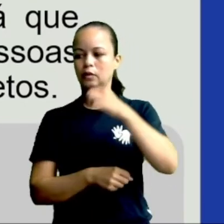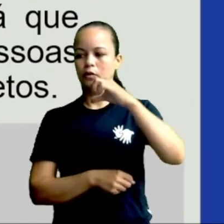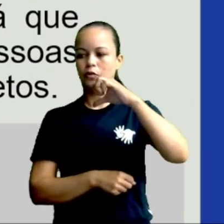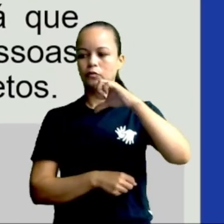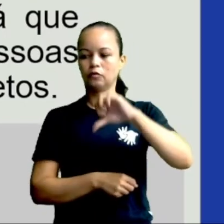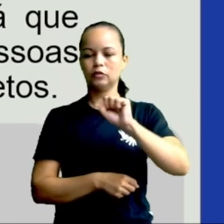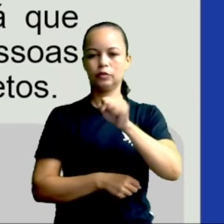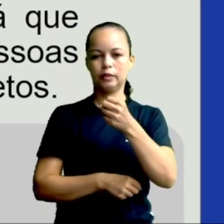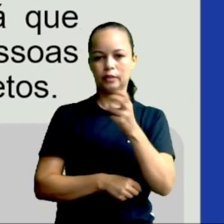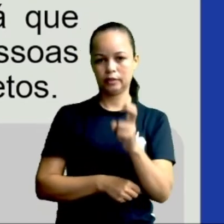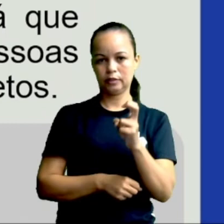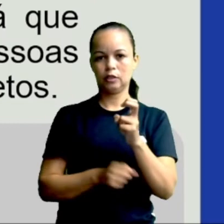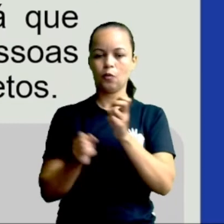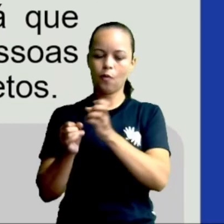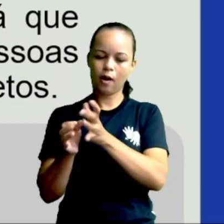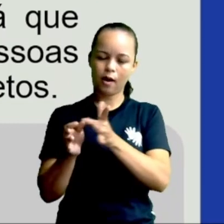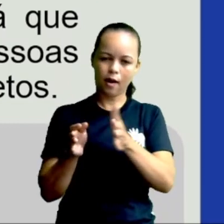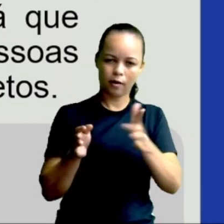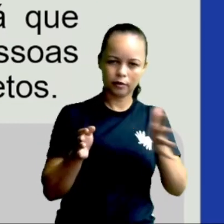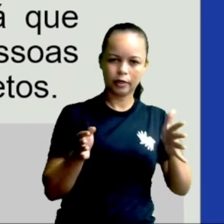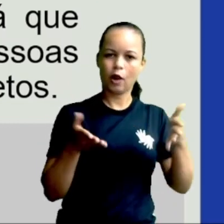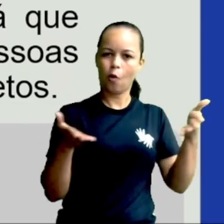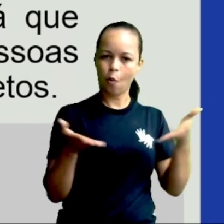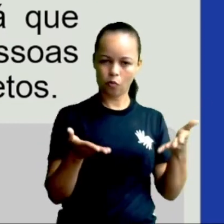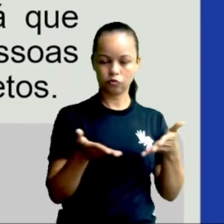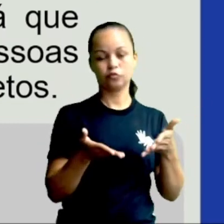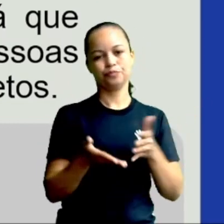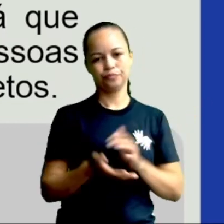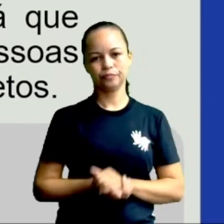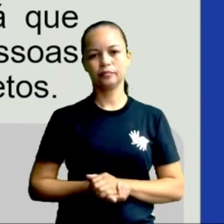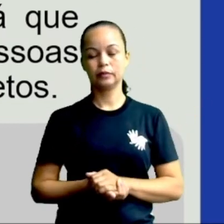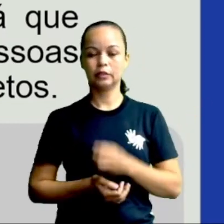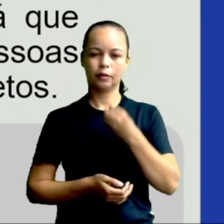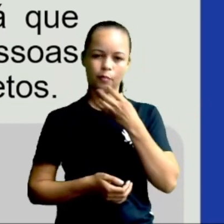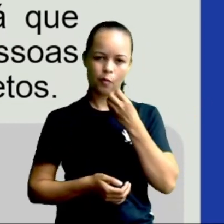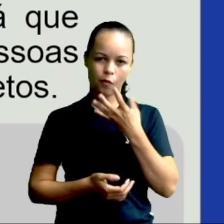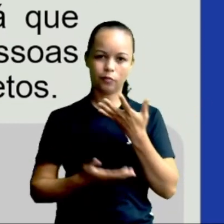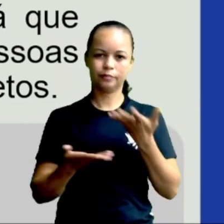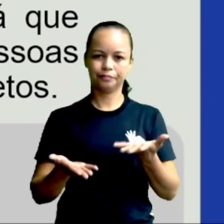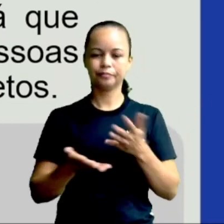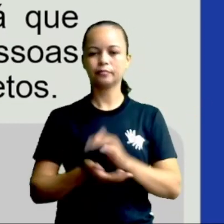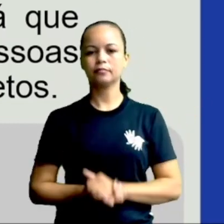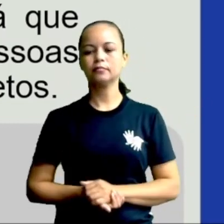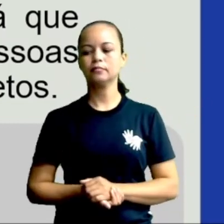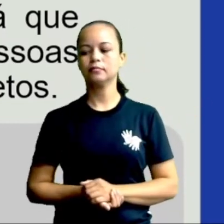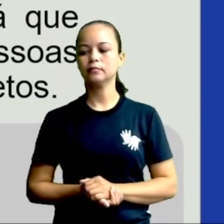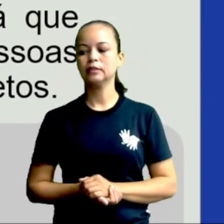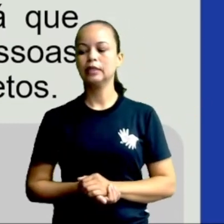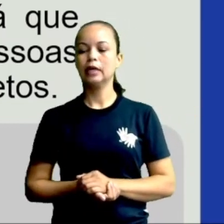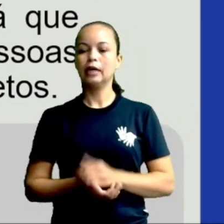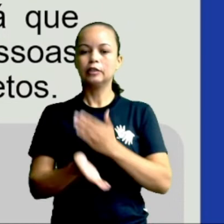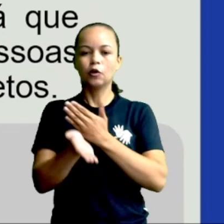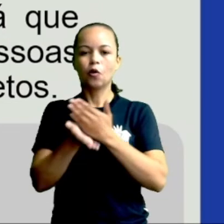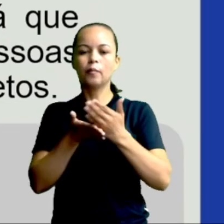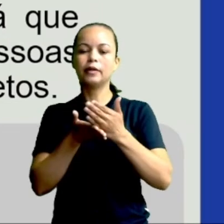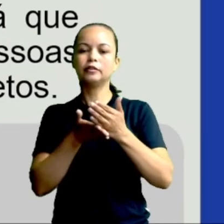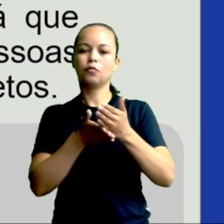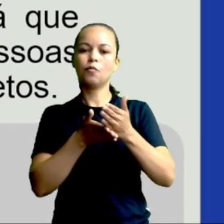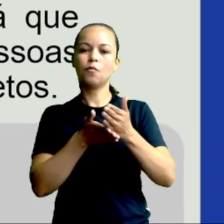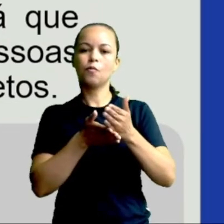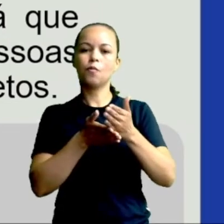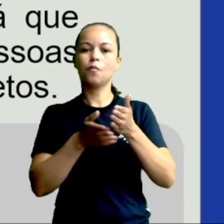1985, E a gente está até os dias atuais, que bom, iniciada uma nova